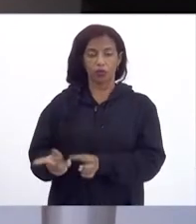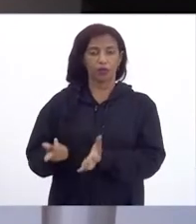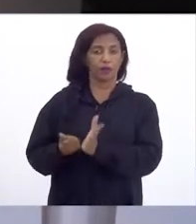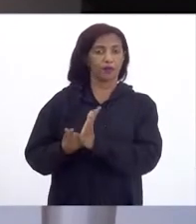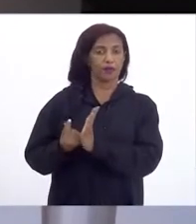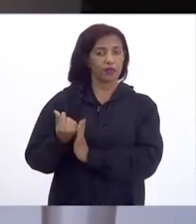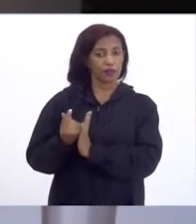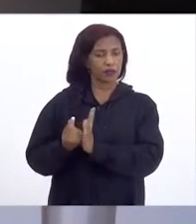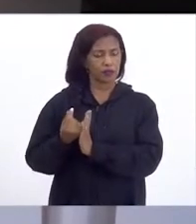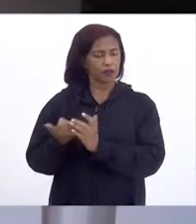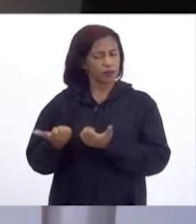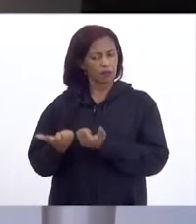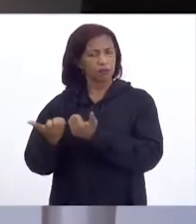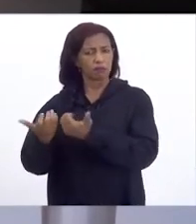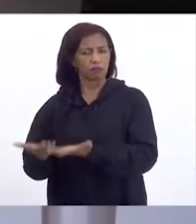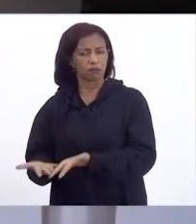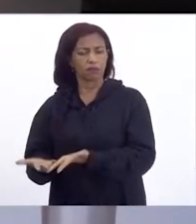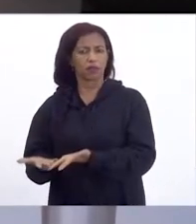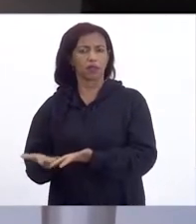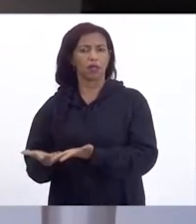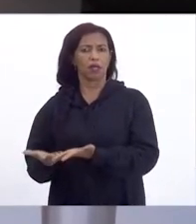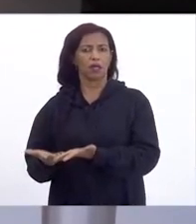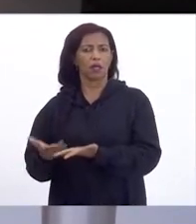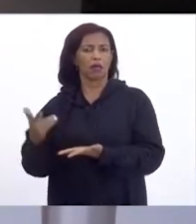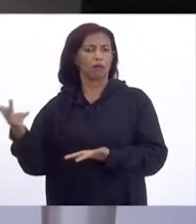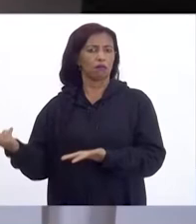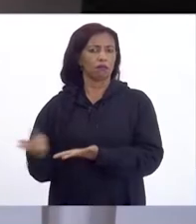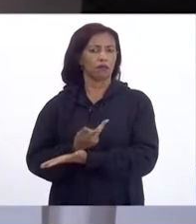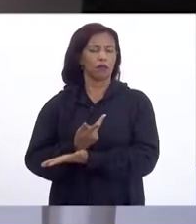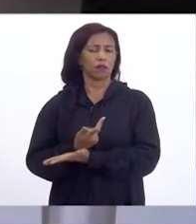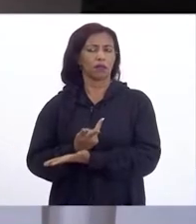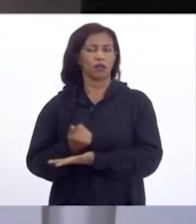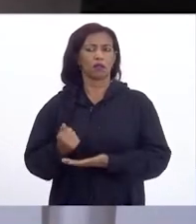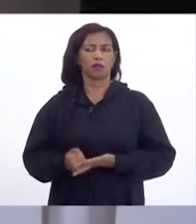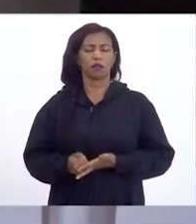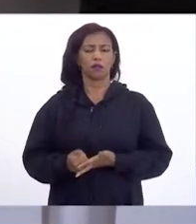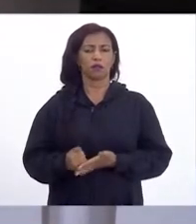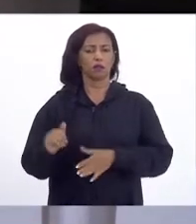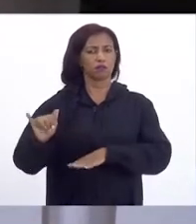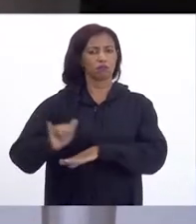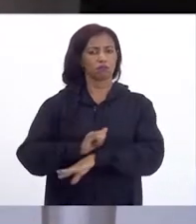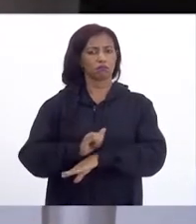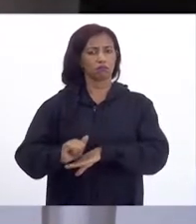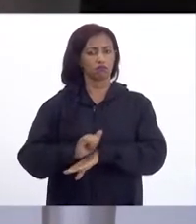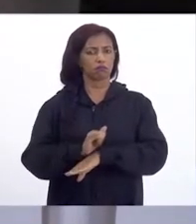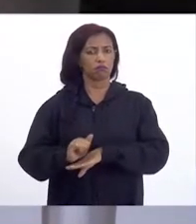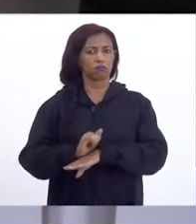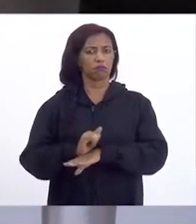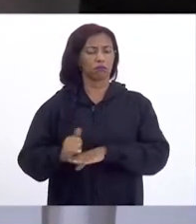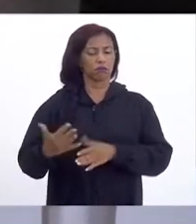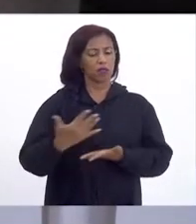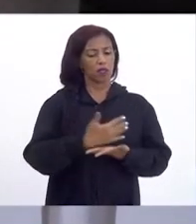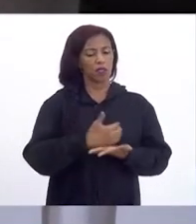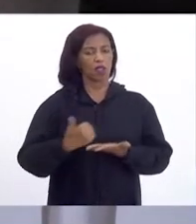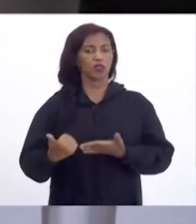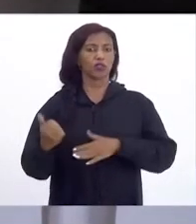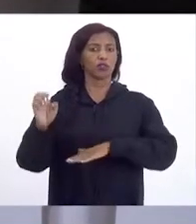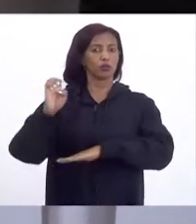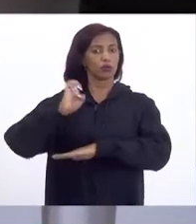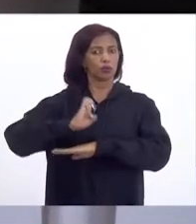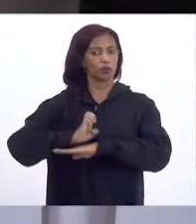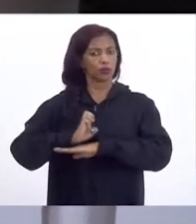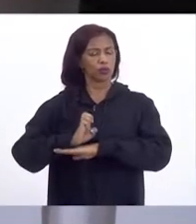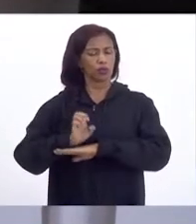que permite a realização dessas estratégias que tirem de vez o Estado do Rio de Janeiro